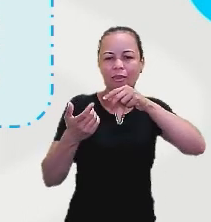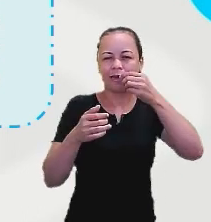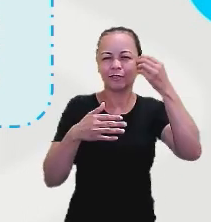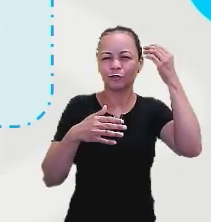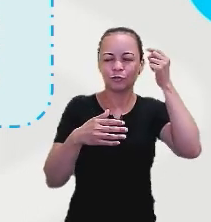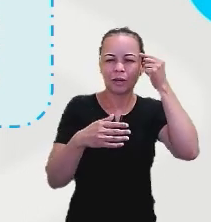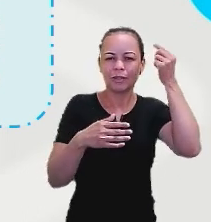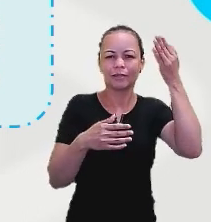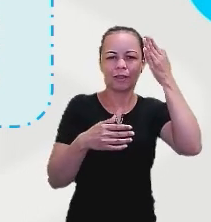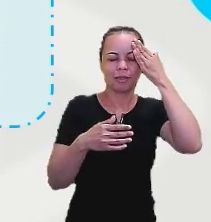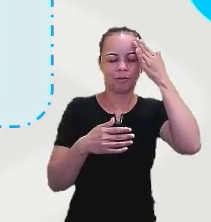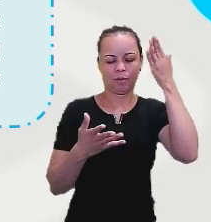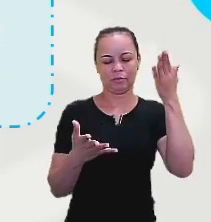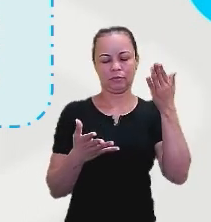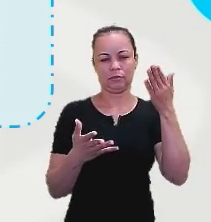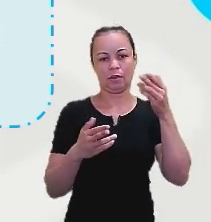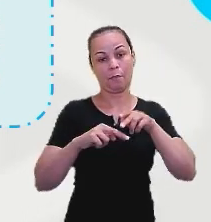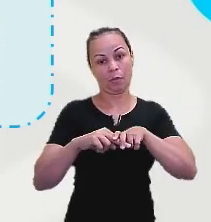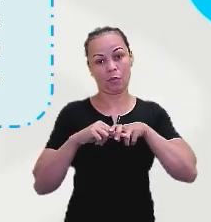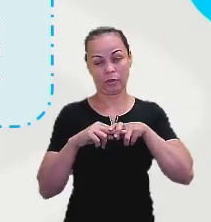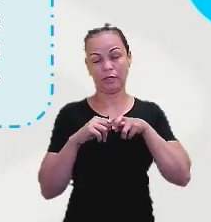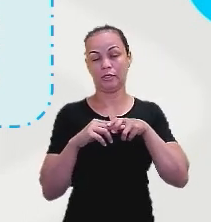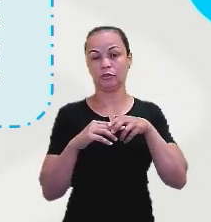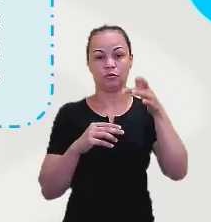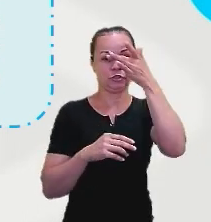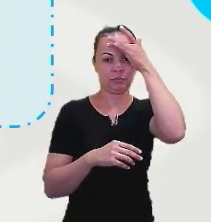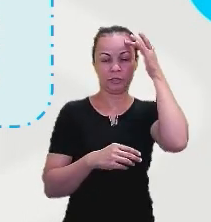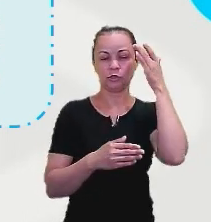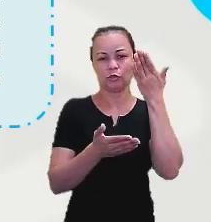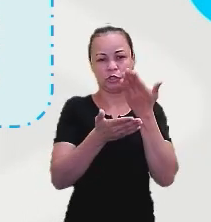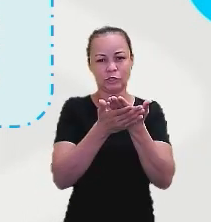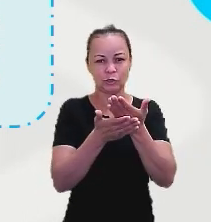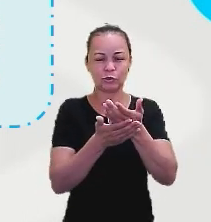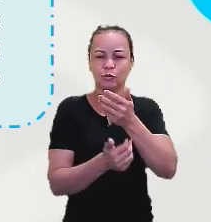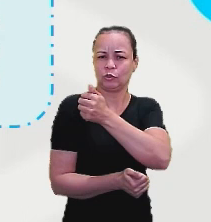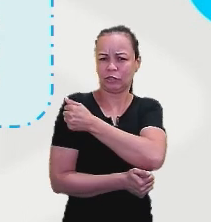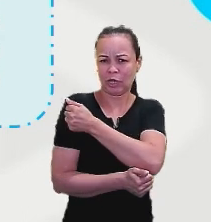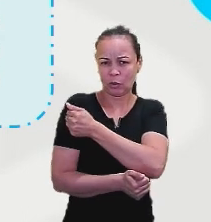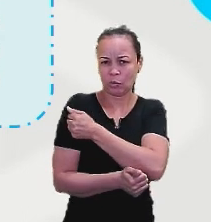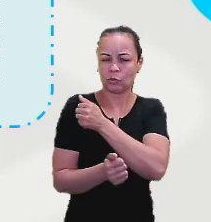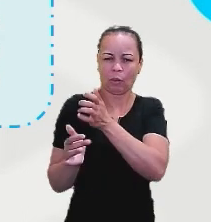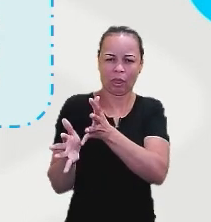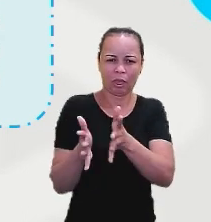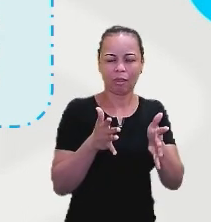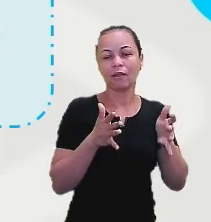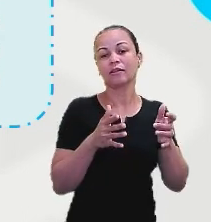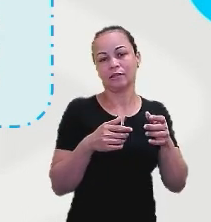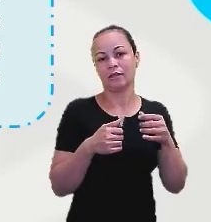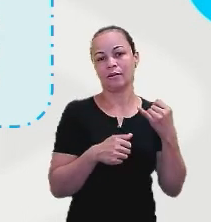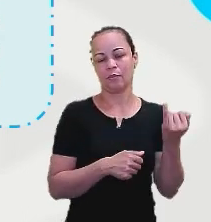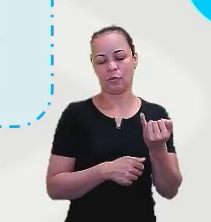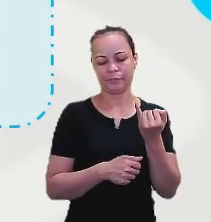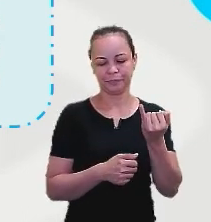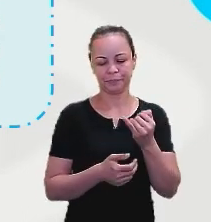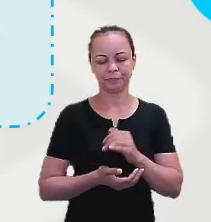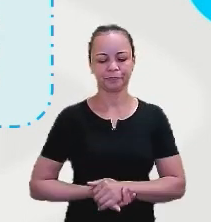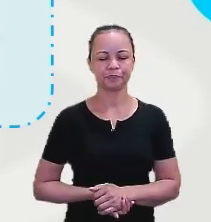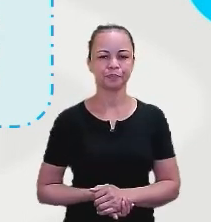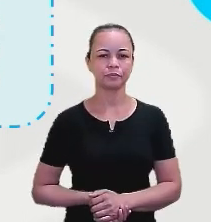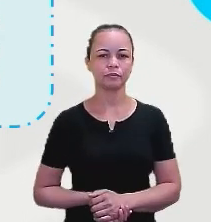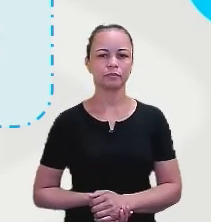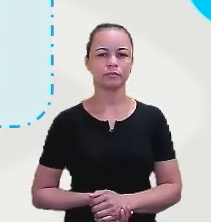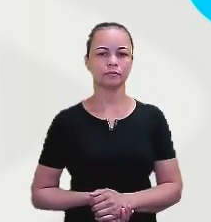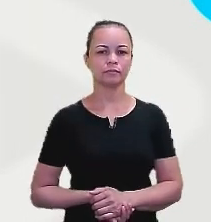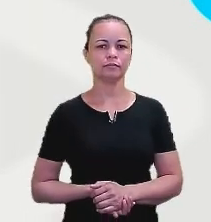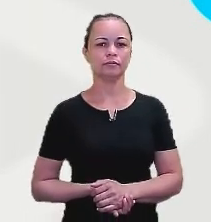por estudantes de todas as áreas de escolaridade, tá? Então, vamos ver aqui